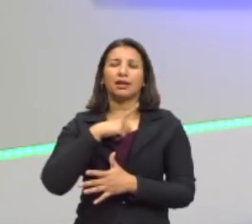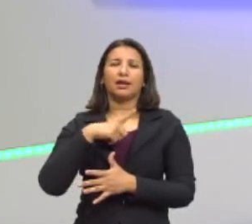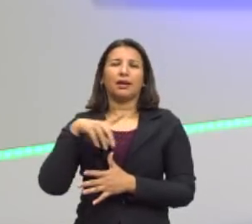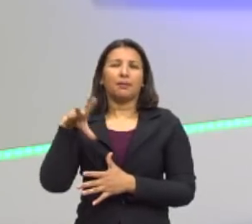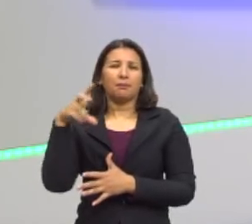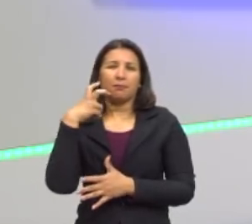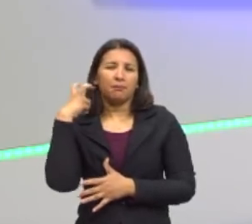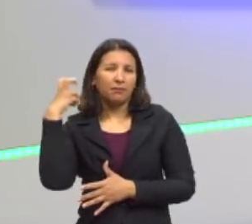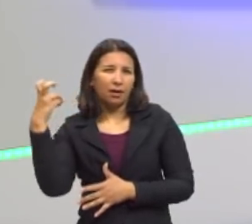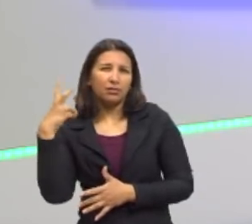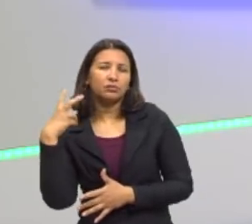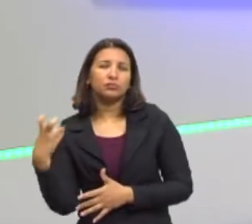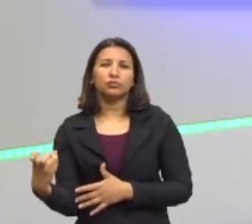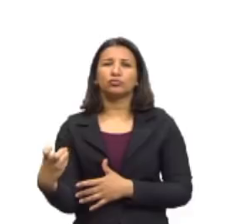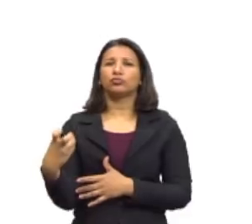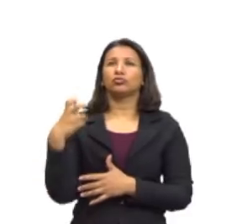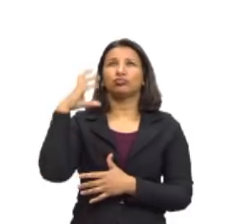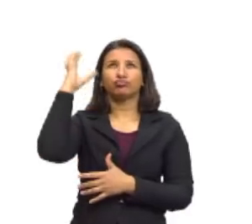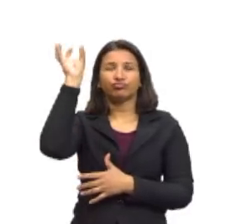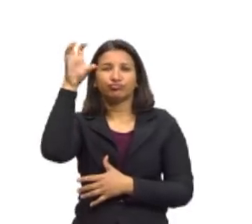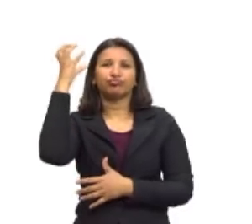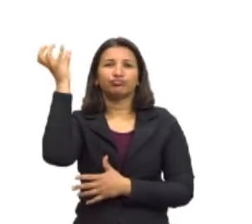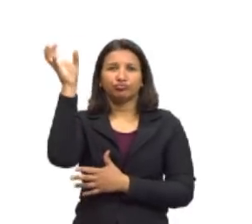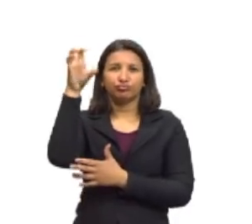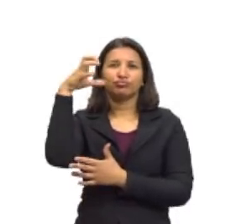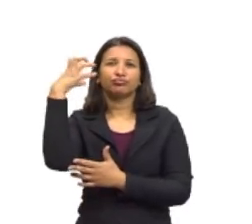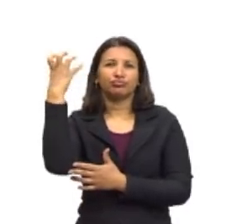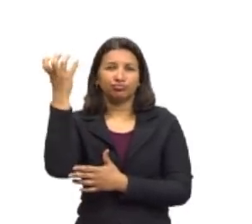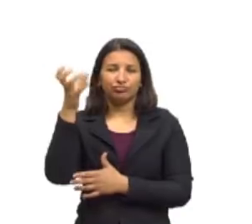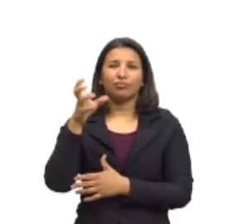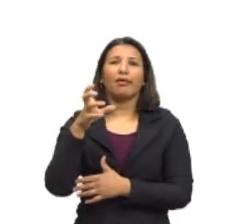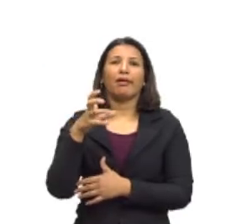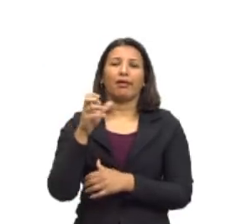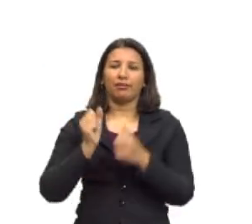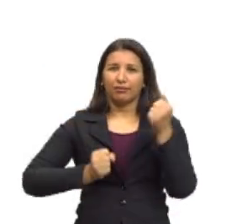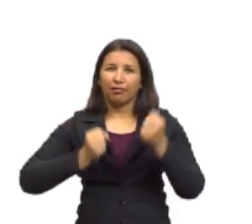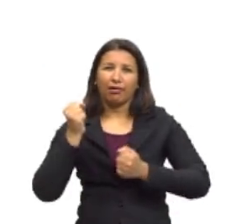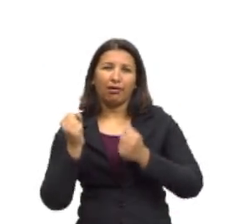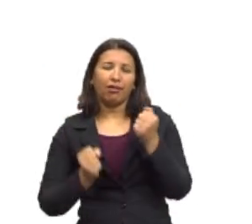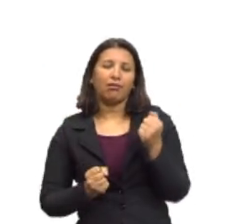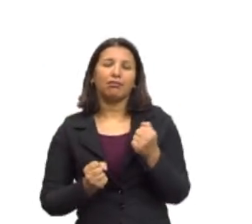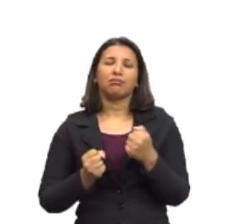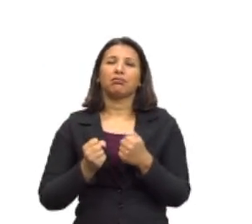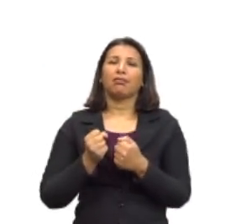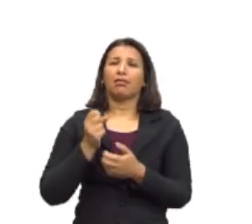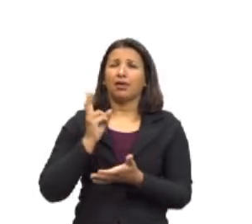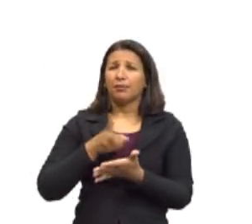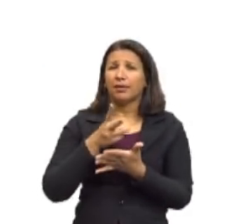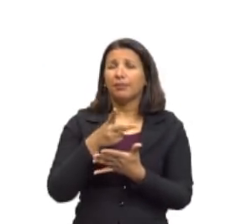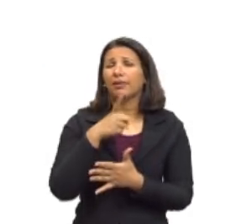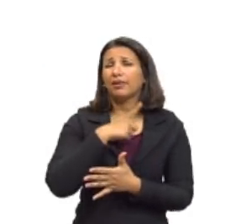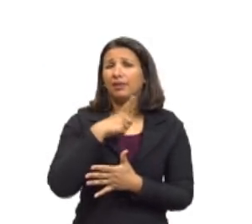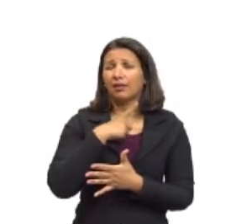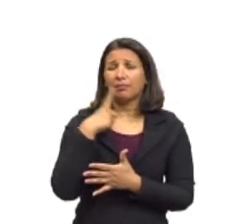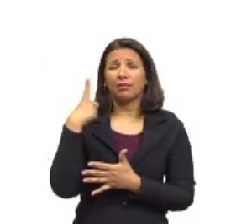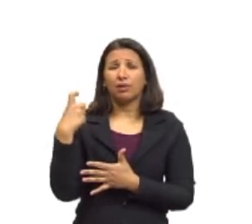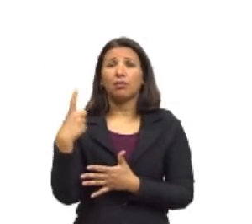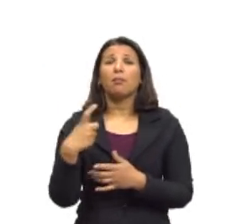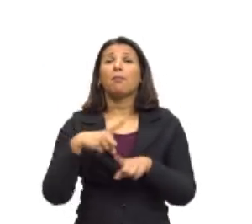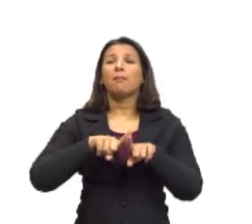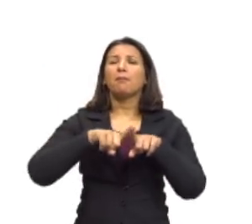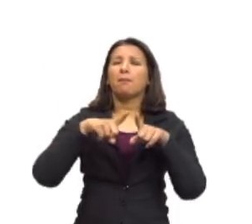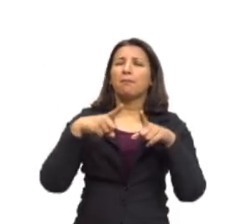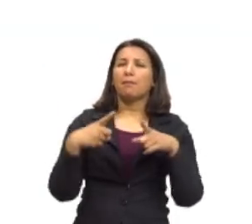luminosa, né, têm o giroflex, né, têm a sirene sonora, têm... Mas,